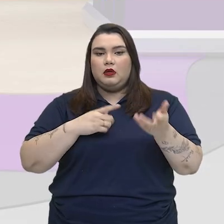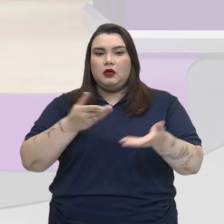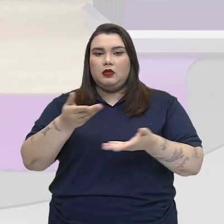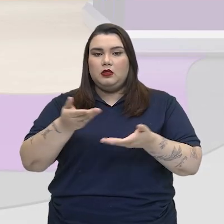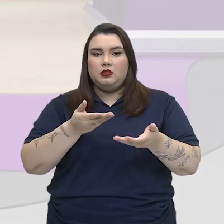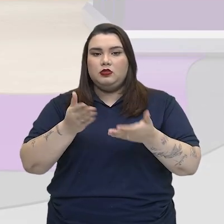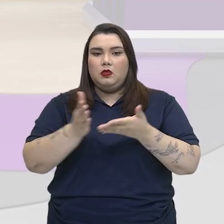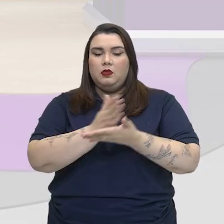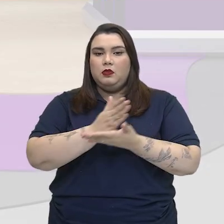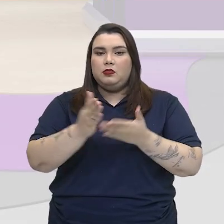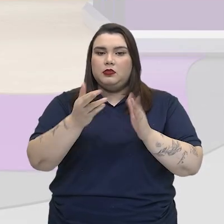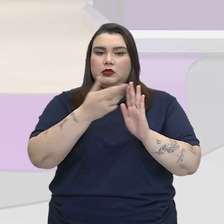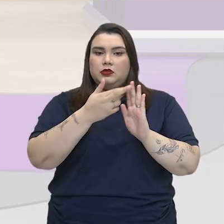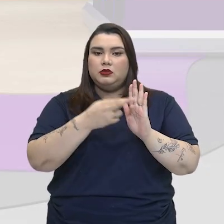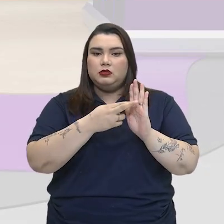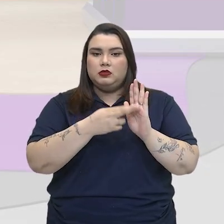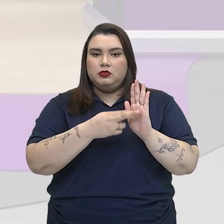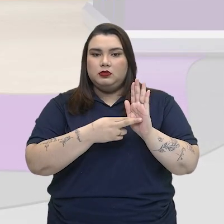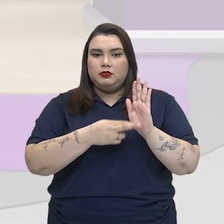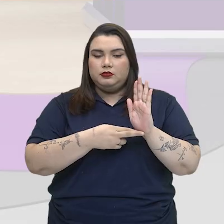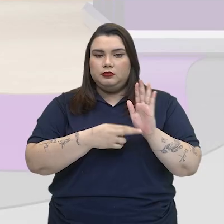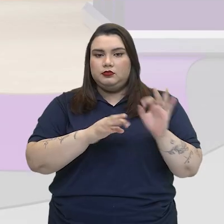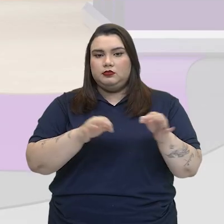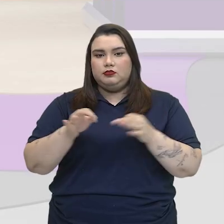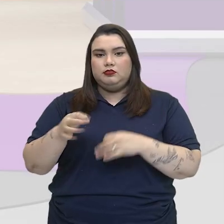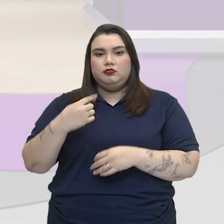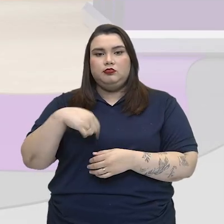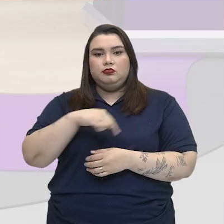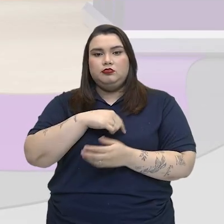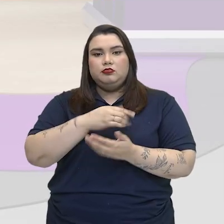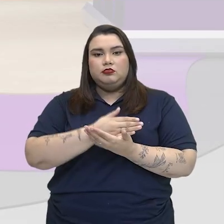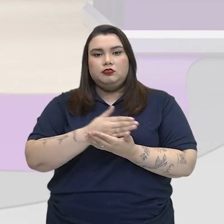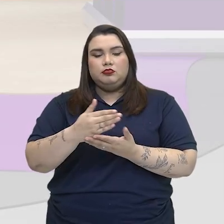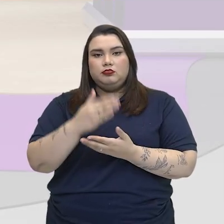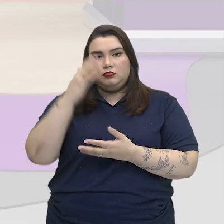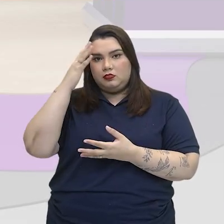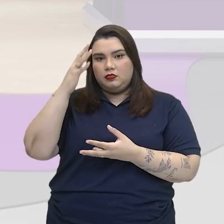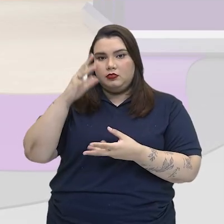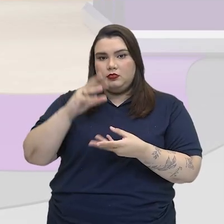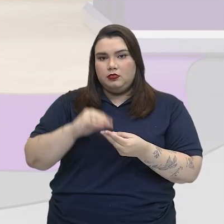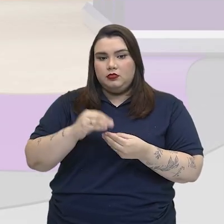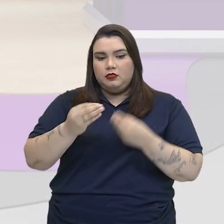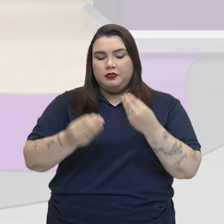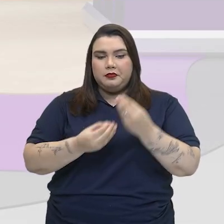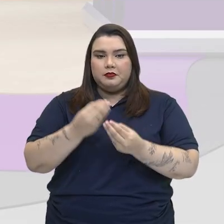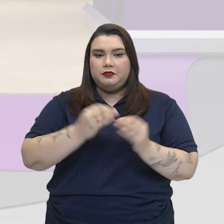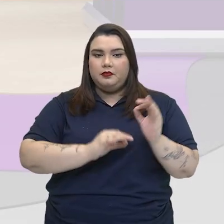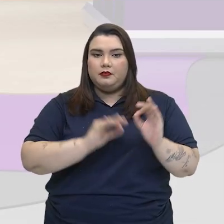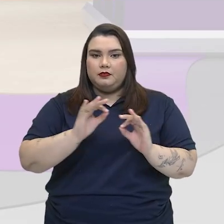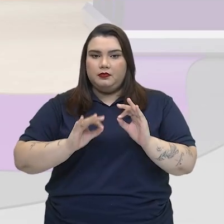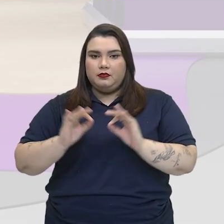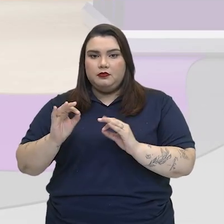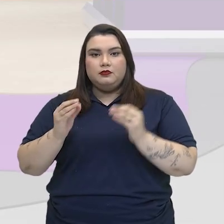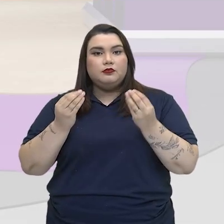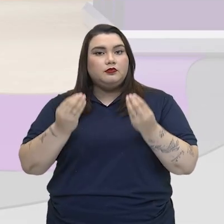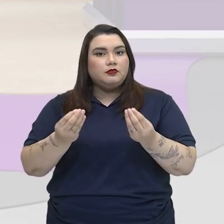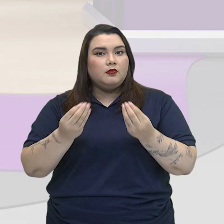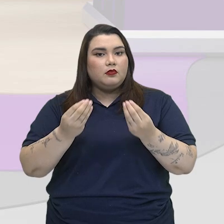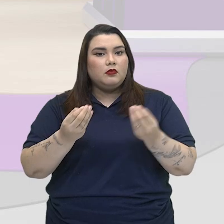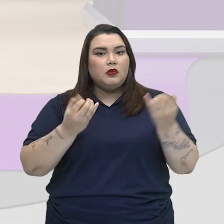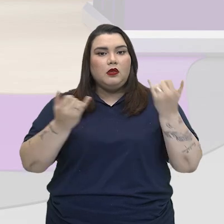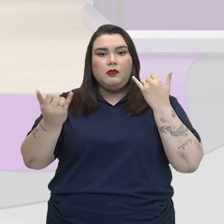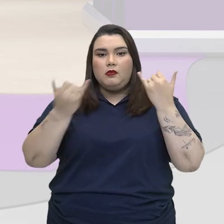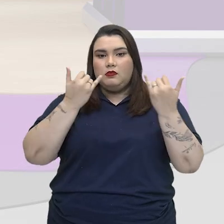atender alguns critérios, certo? Esses critérios é que nós vamos começar a entender como trabalhá-los, para que